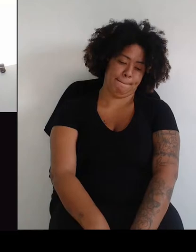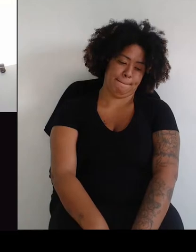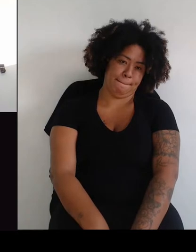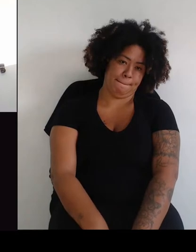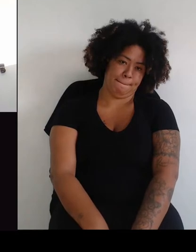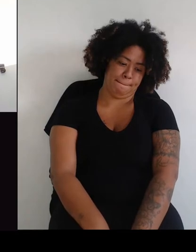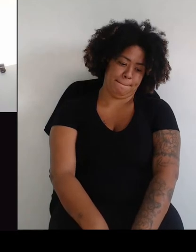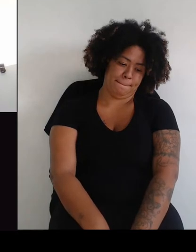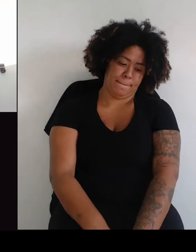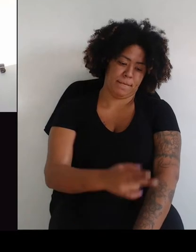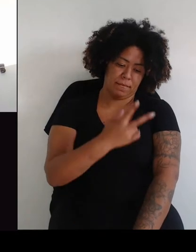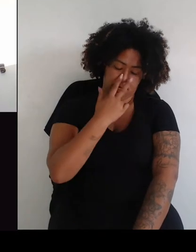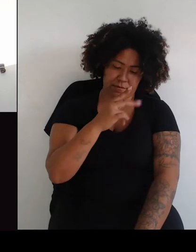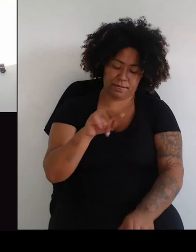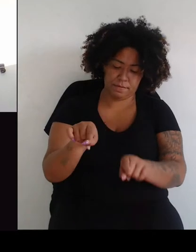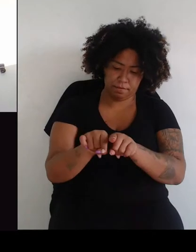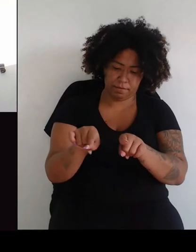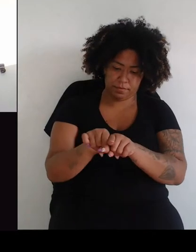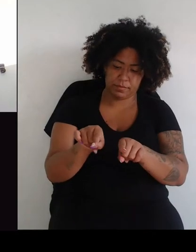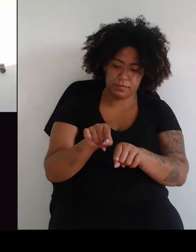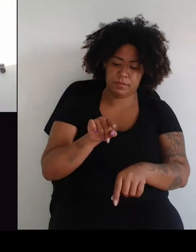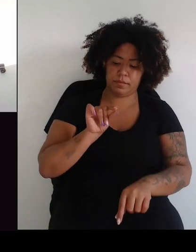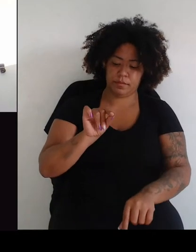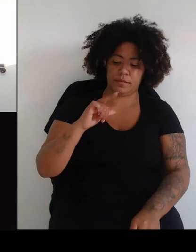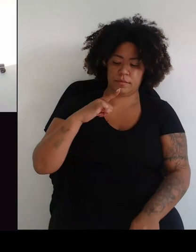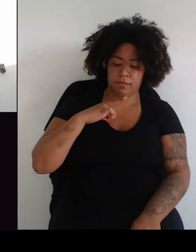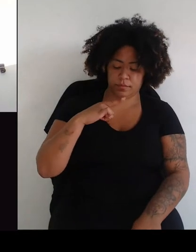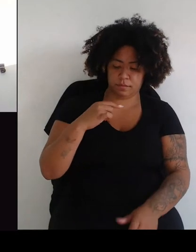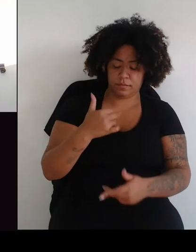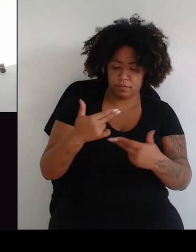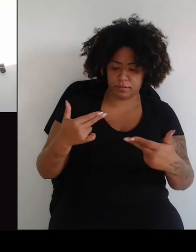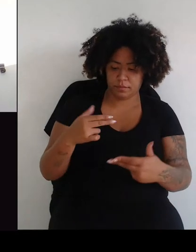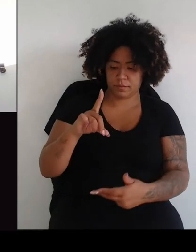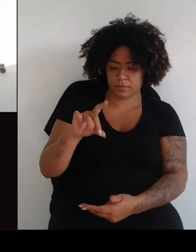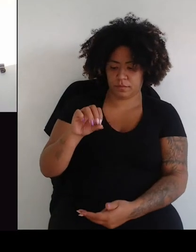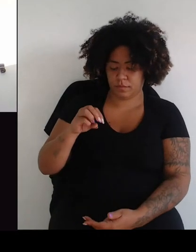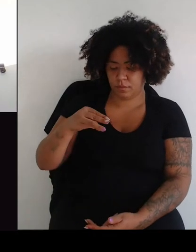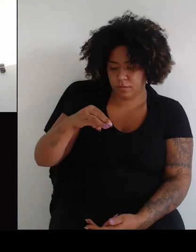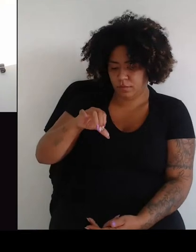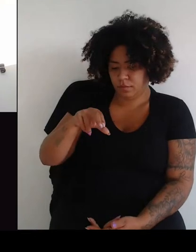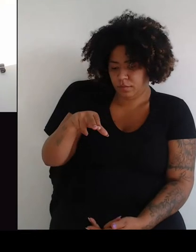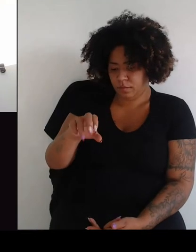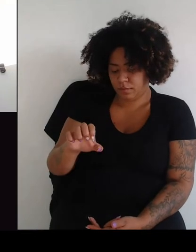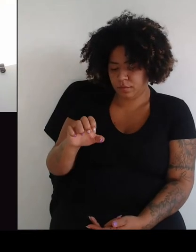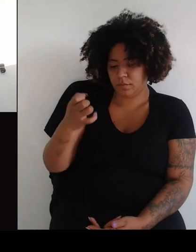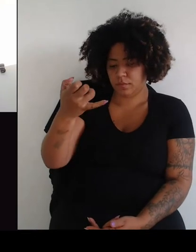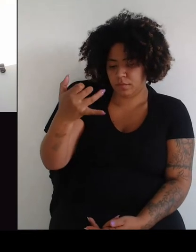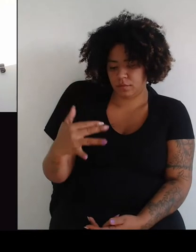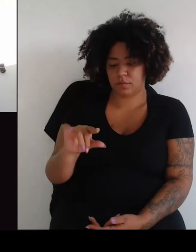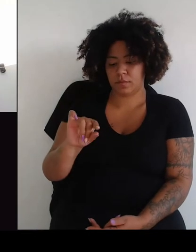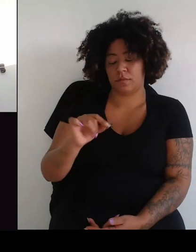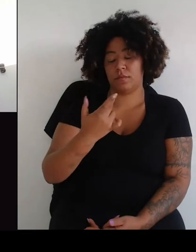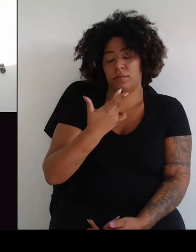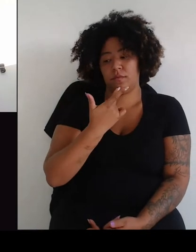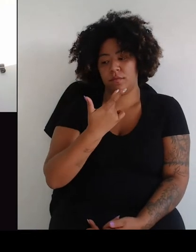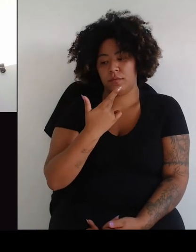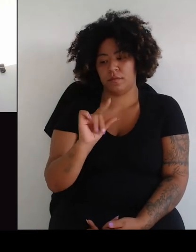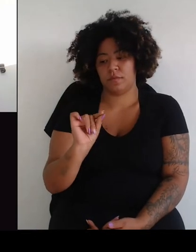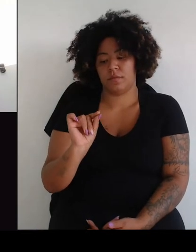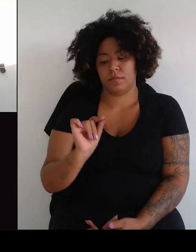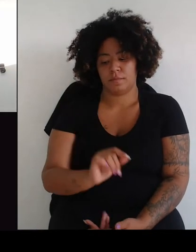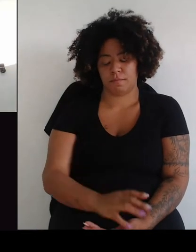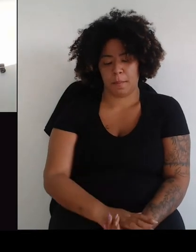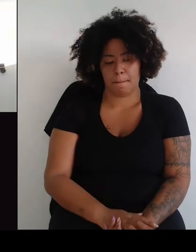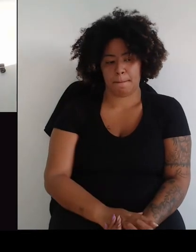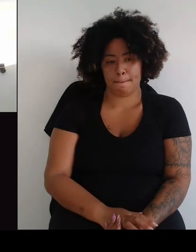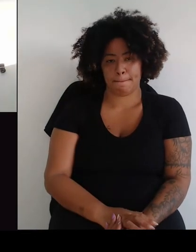Dominique levantou no começo da fala que eu acho que é interessante talvez vocês comentarem que é de como